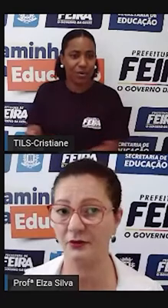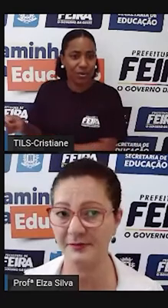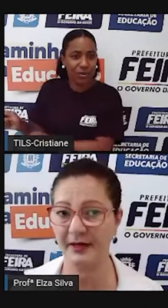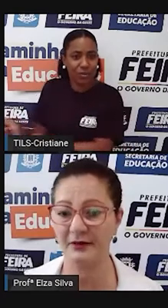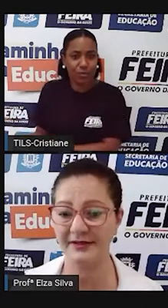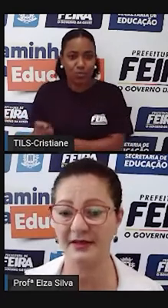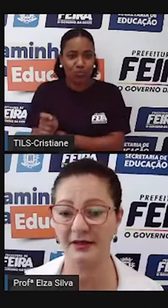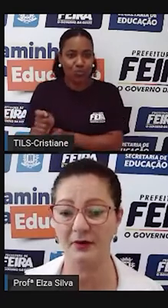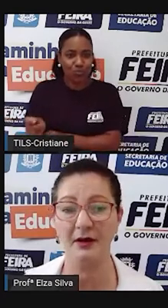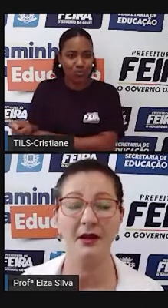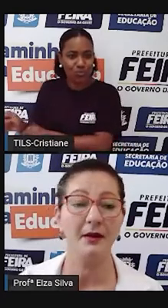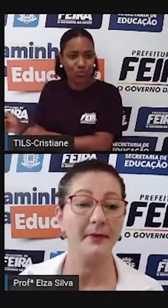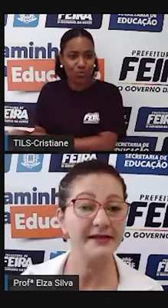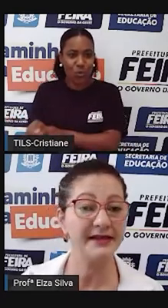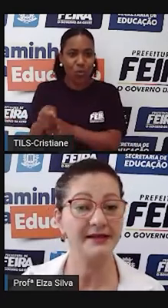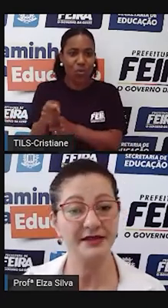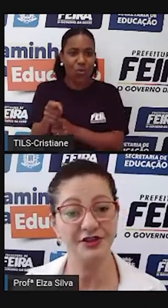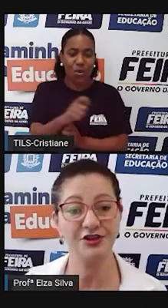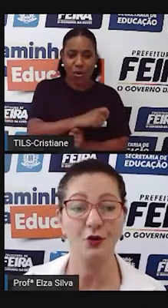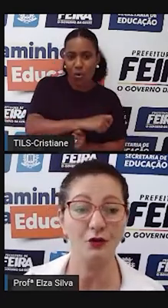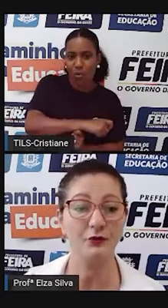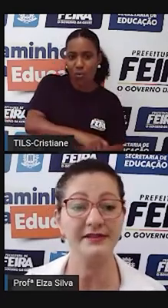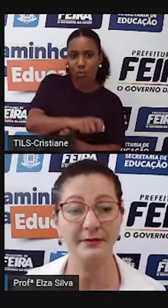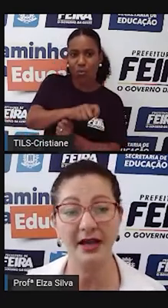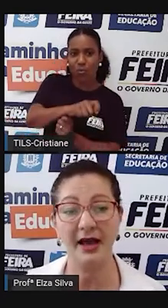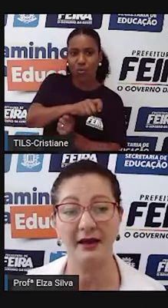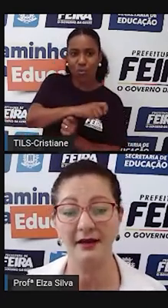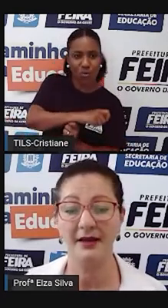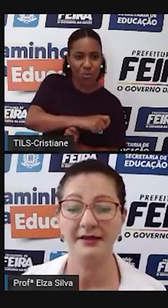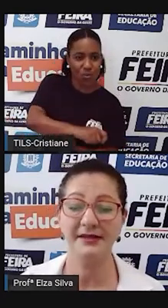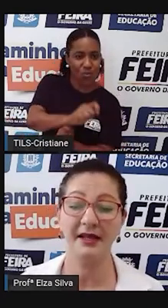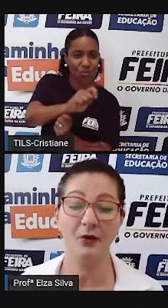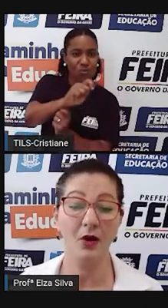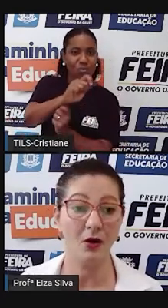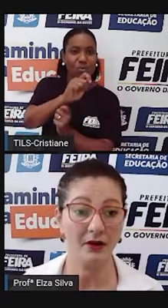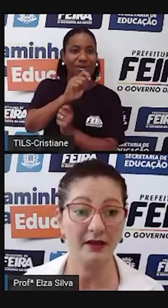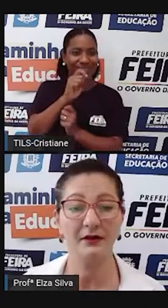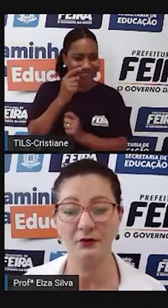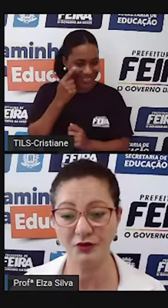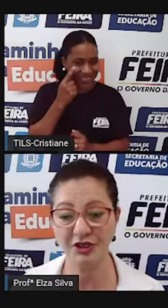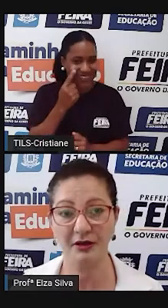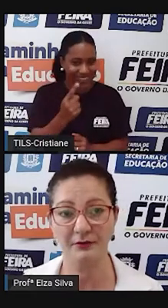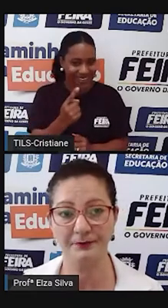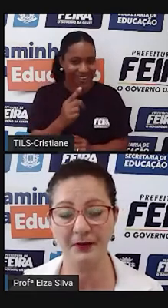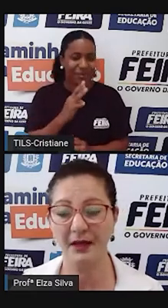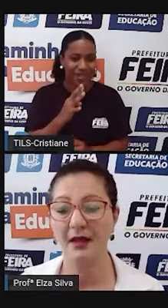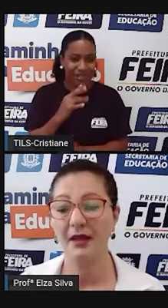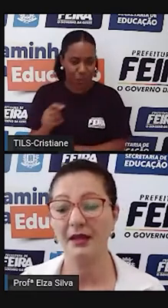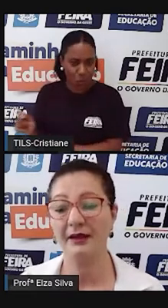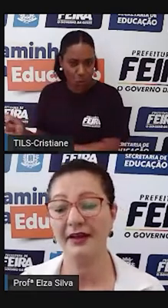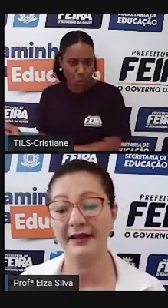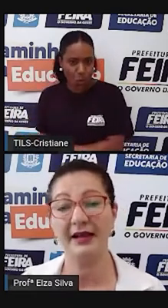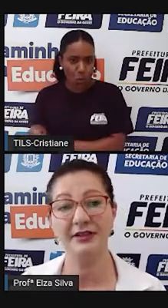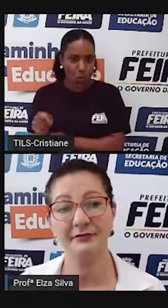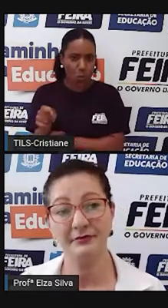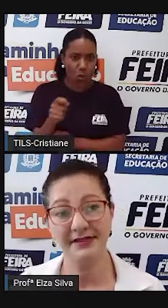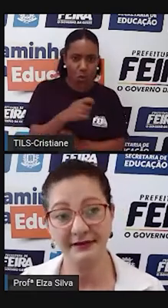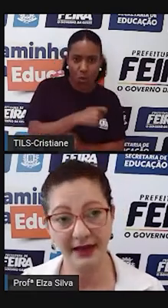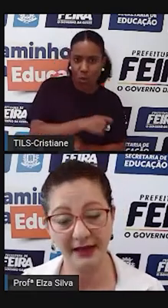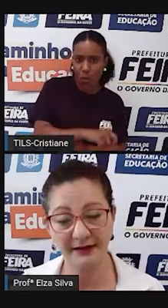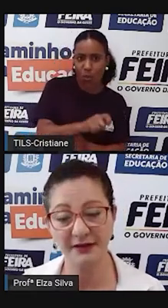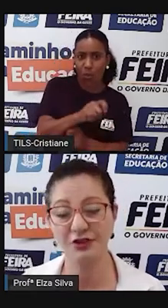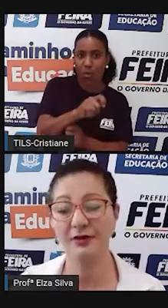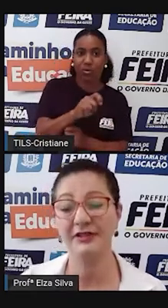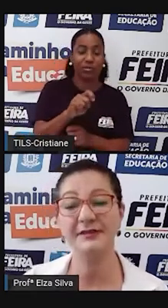não traduz para a nossa língua. Mas esse a gente encontra um similar. Seria o hockey no gelo. Que, na verdade,